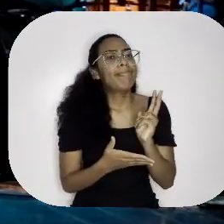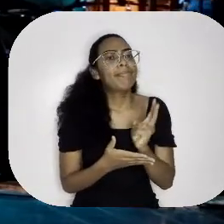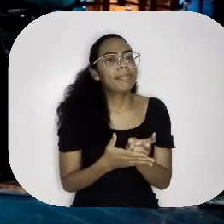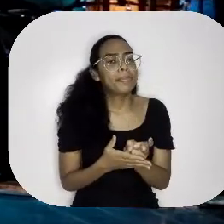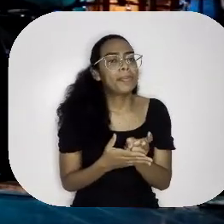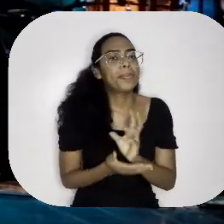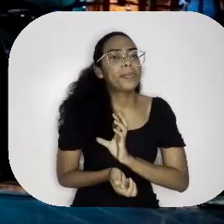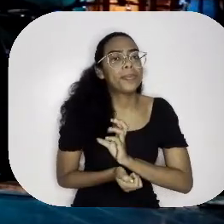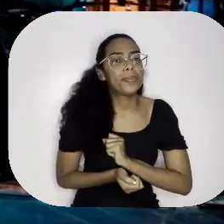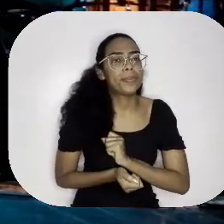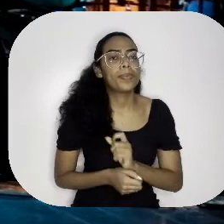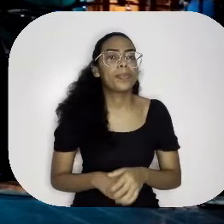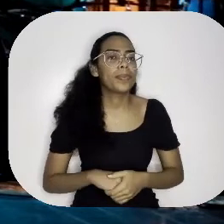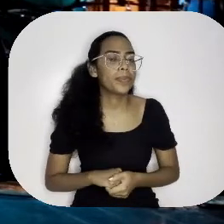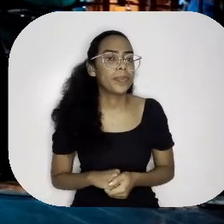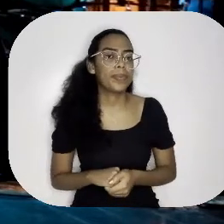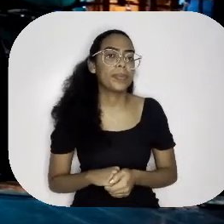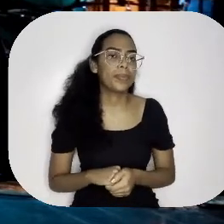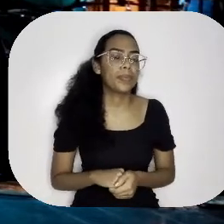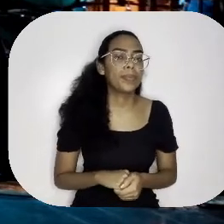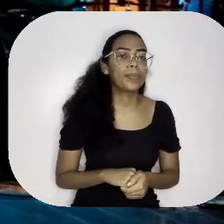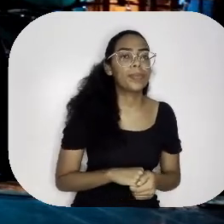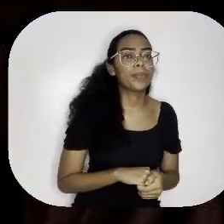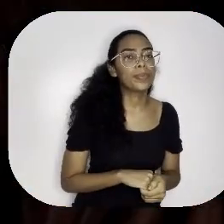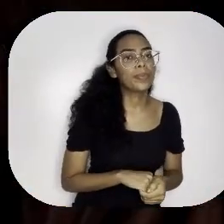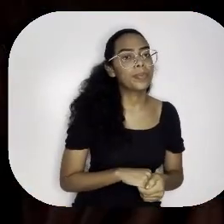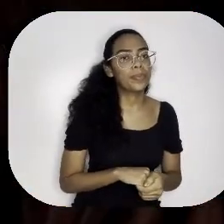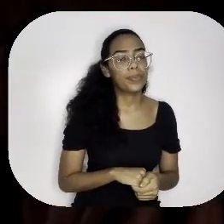seu amor.